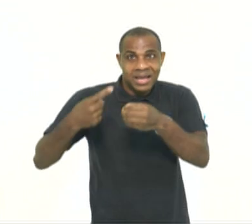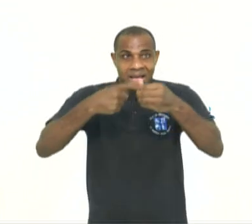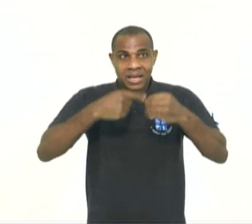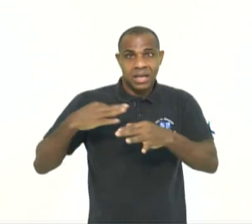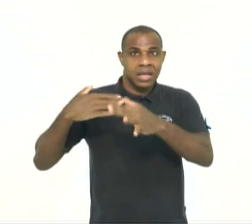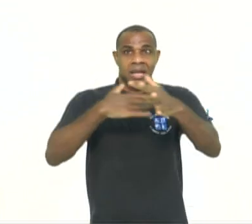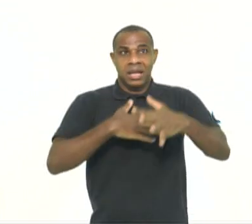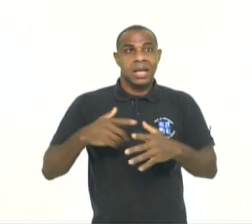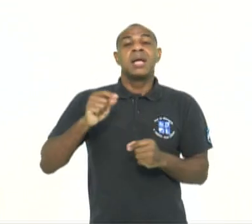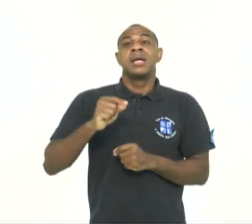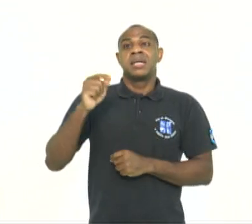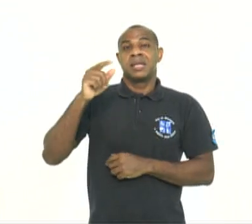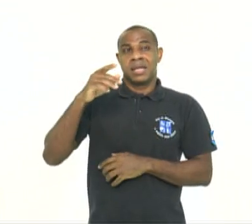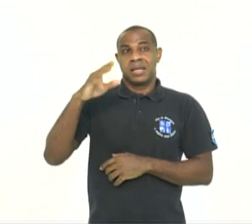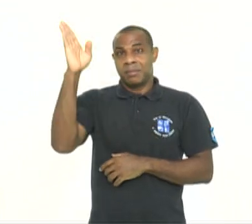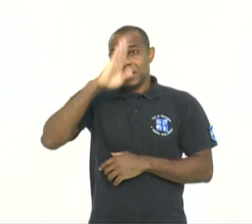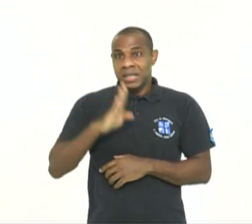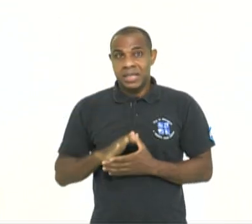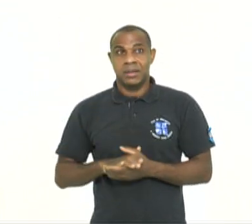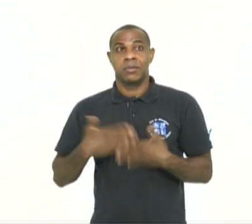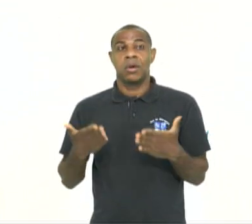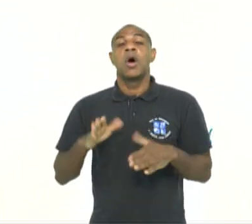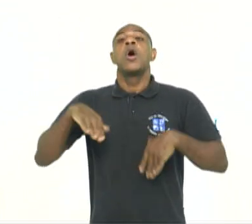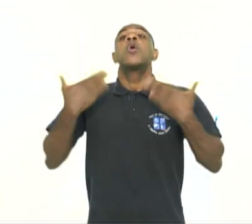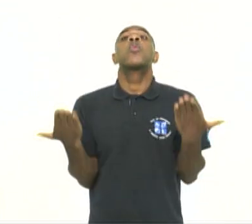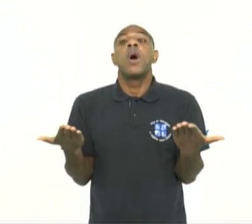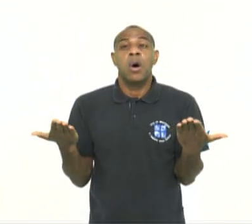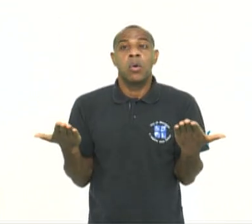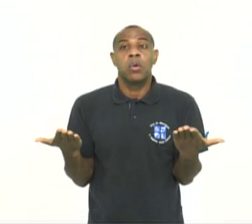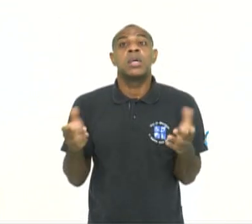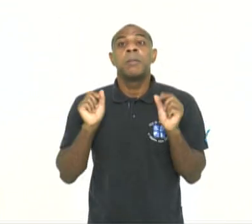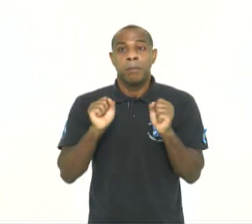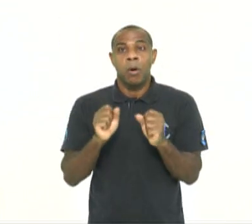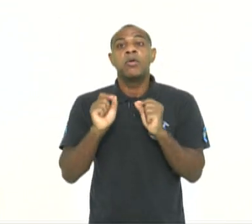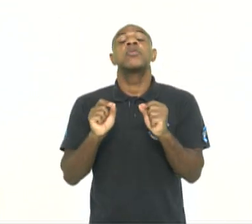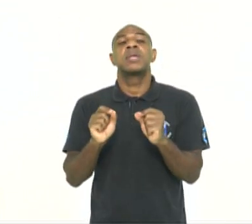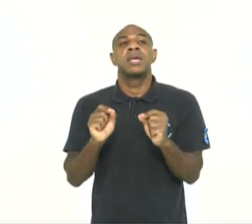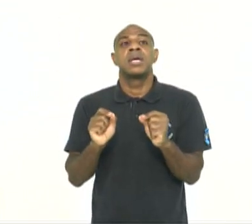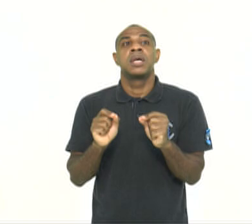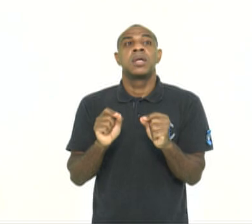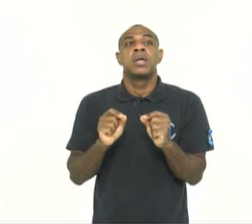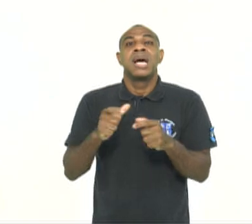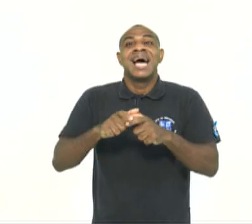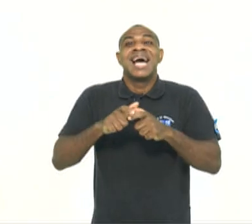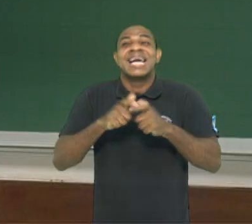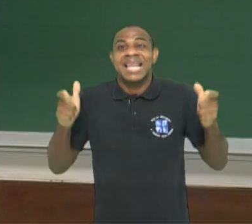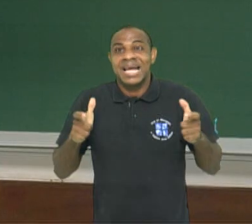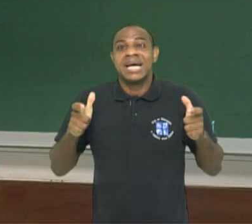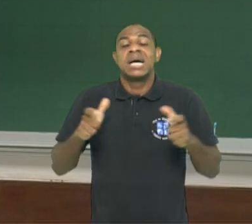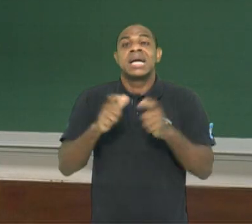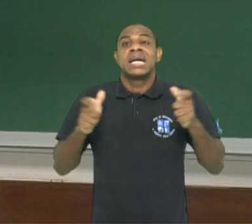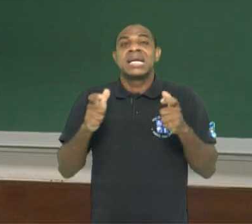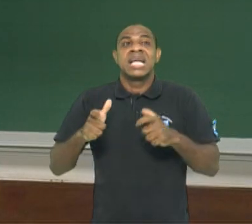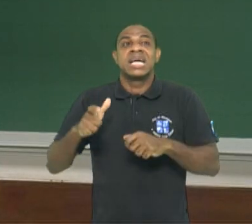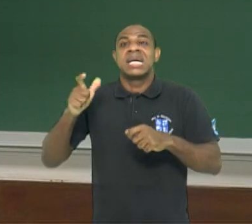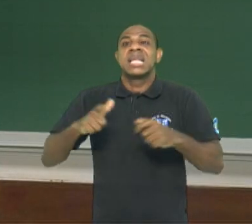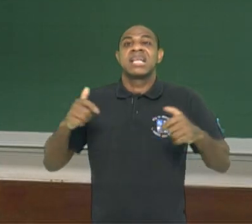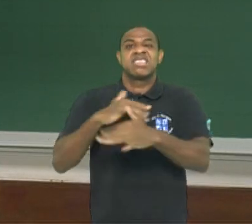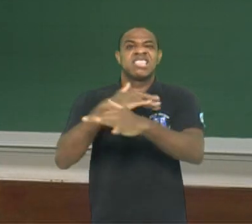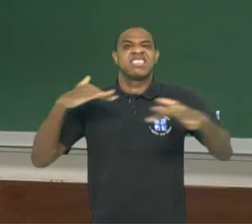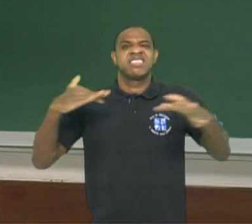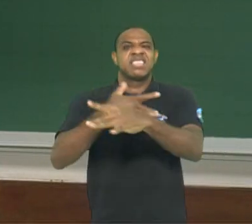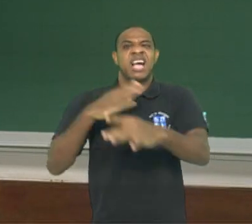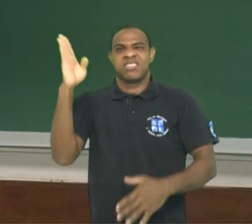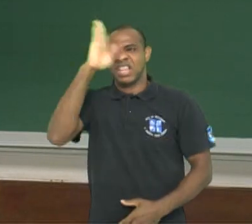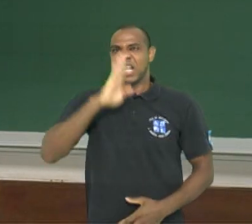abaixo listados, qual é aquele que pode ser chamado de a grande metrópole nacional? Letra